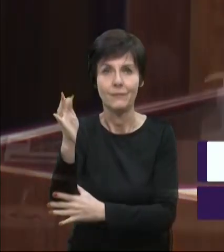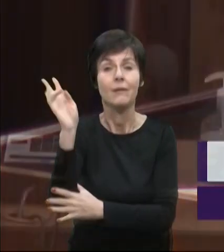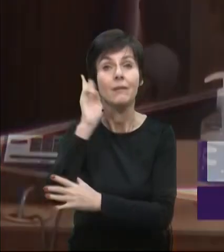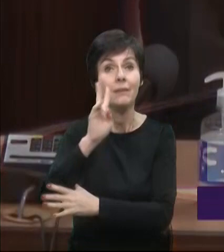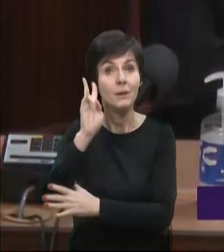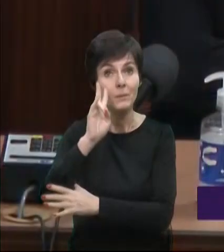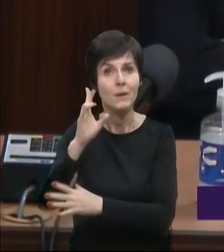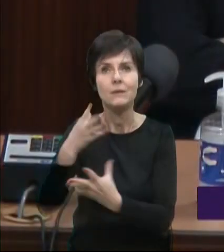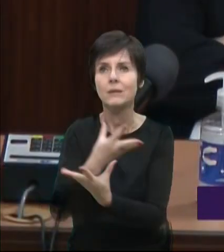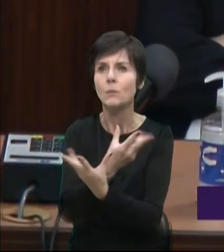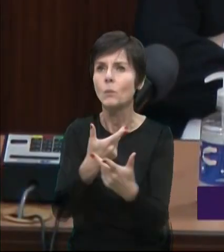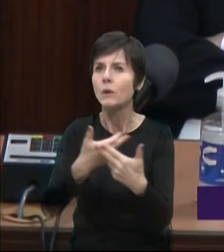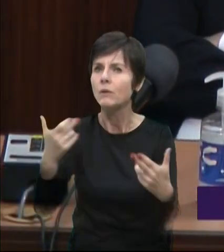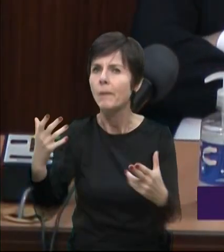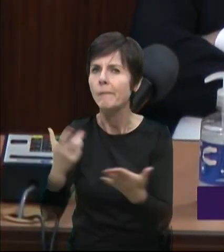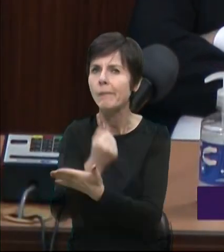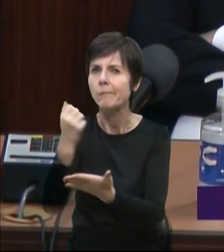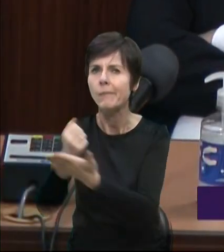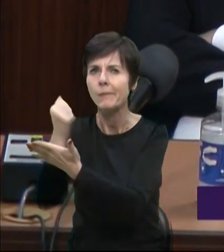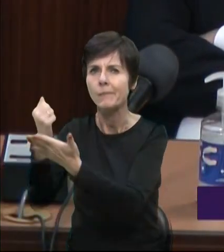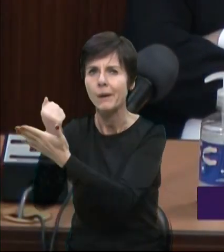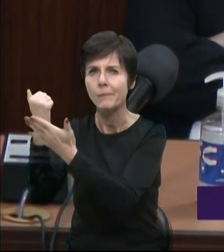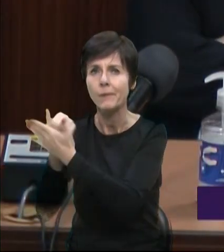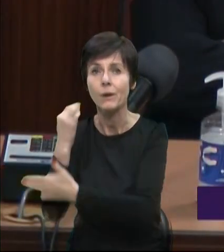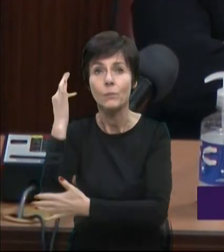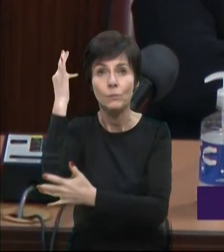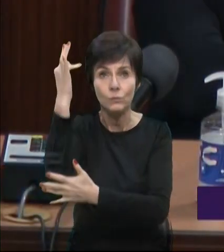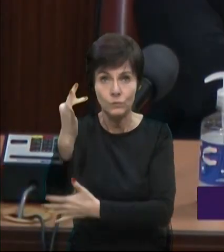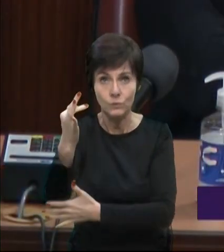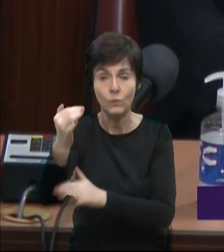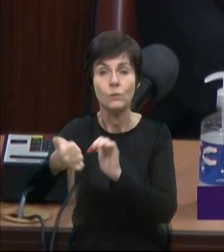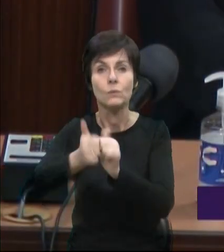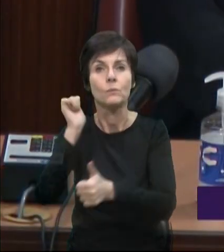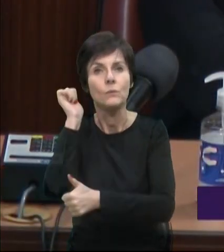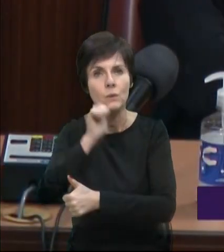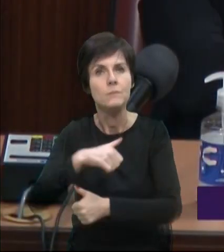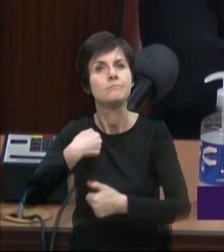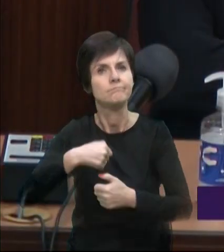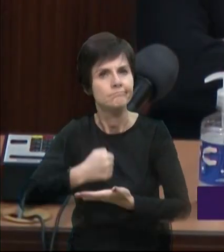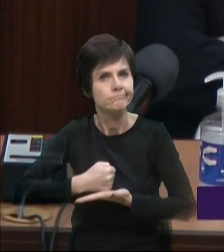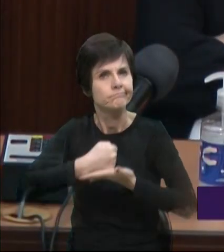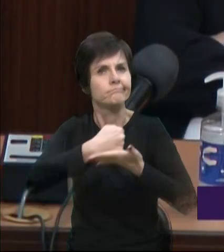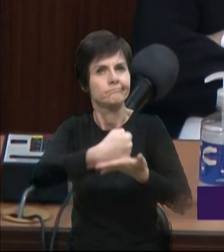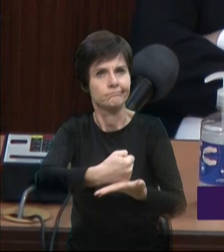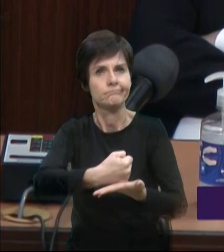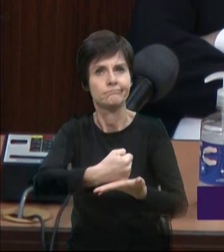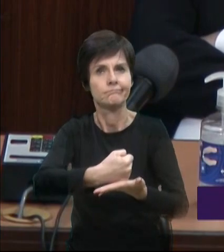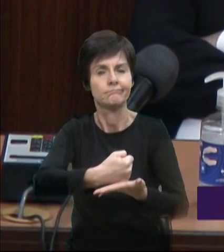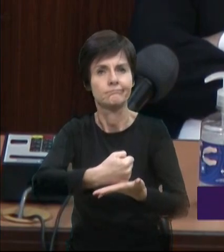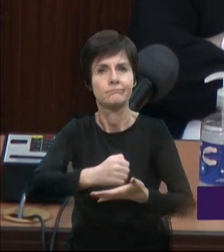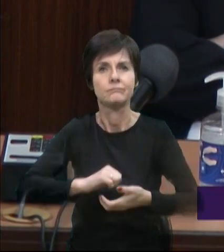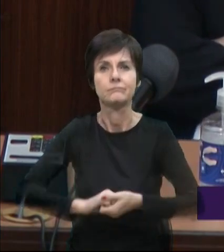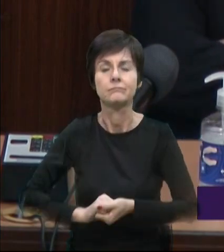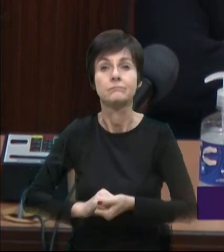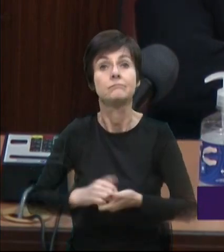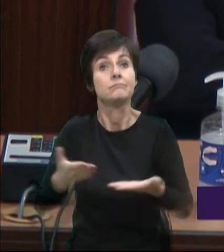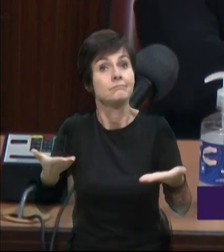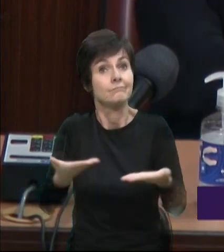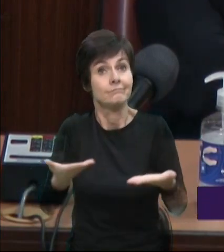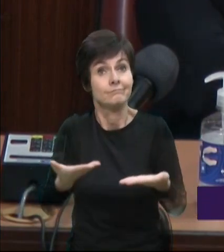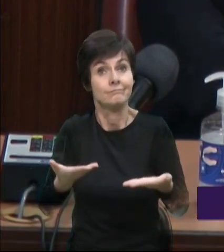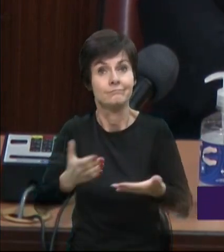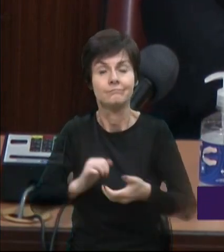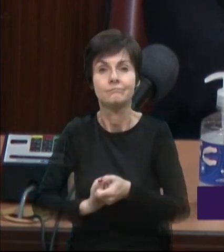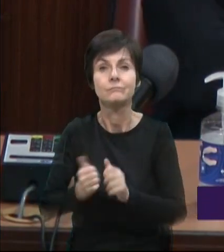de que ainda há muito a ser feito para garantir que o esporte feminino receba o reconhecimento e o apoio que merece. Desta forma,